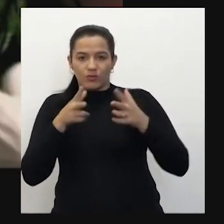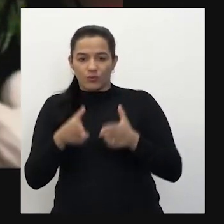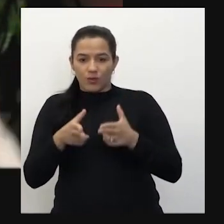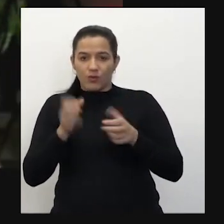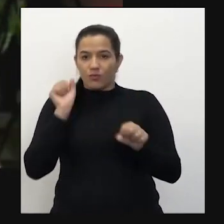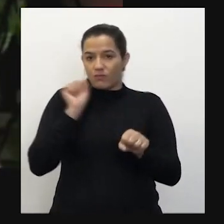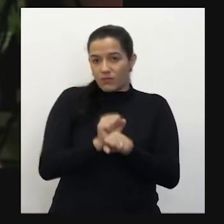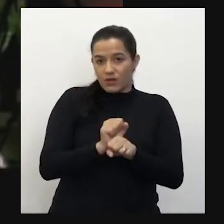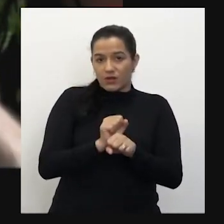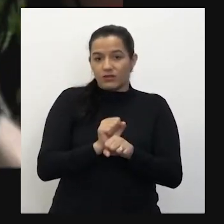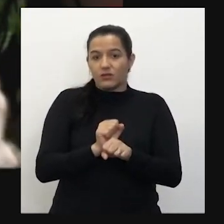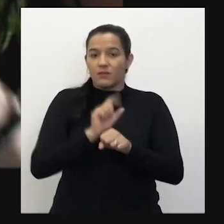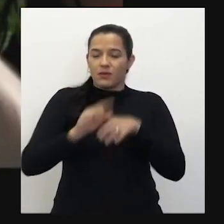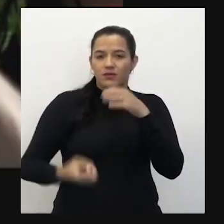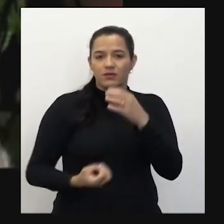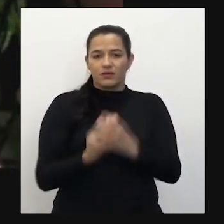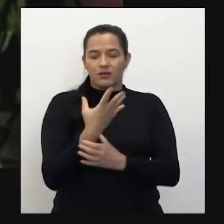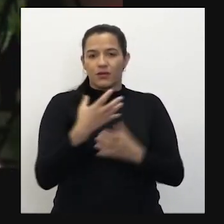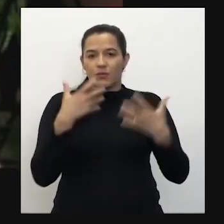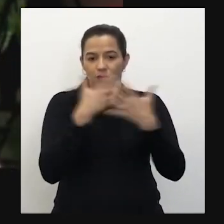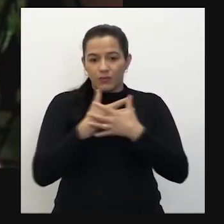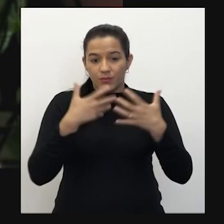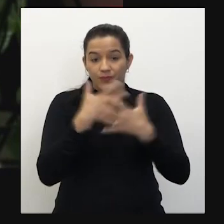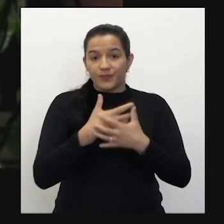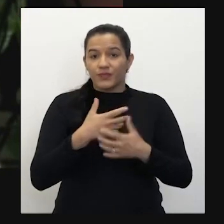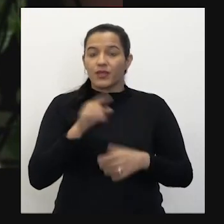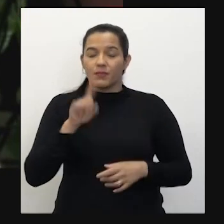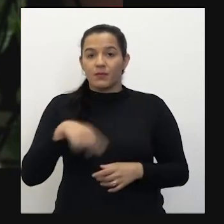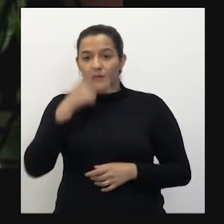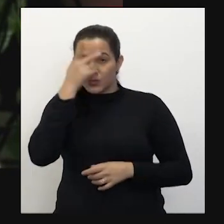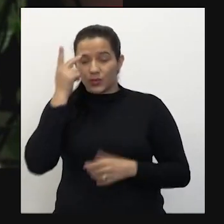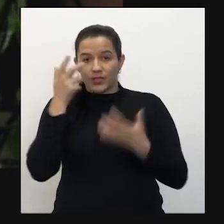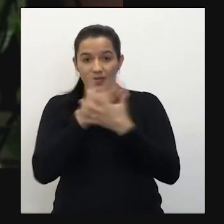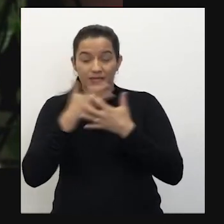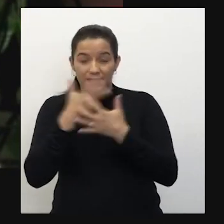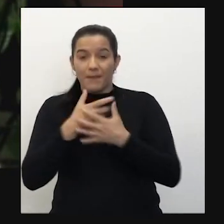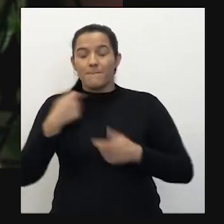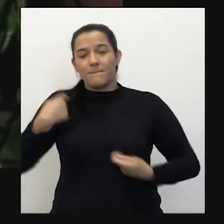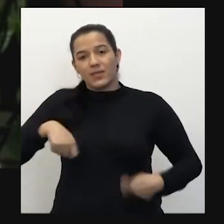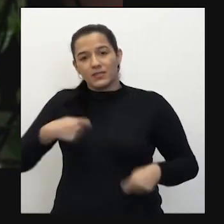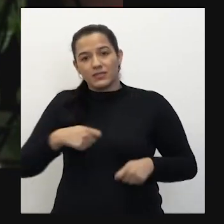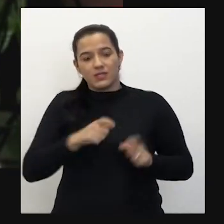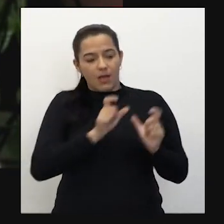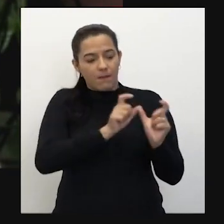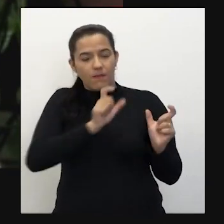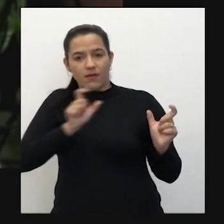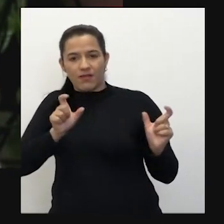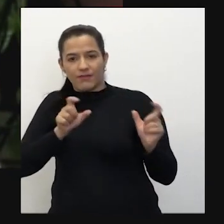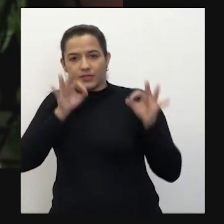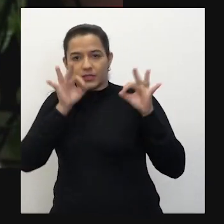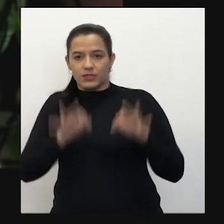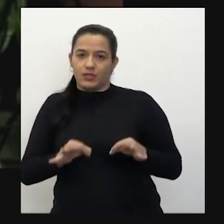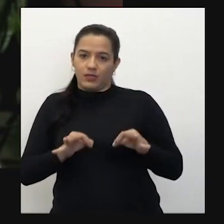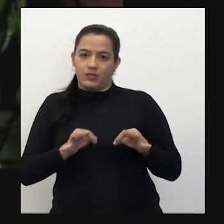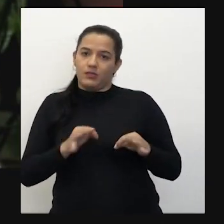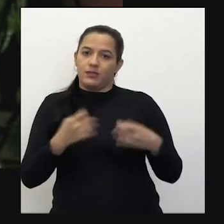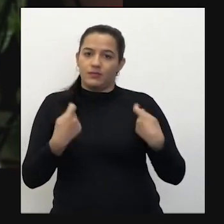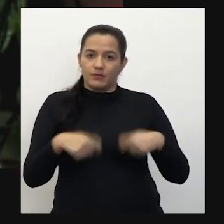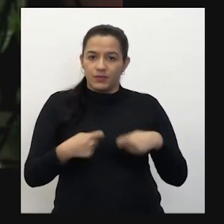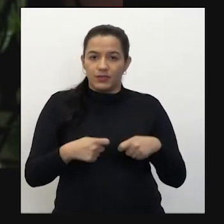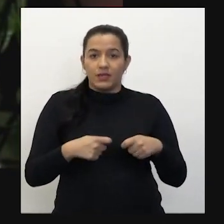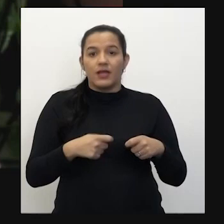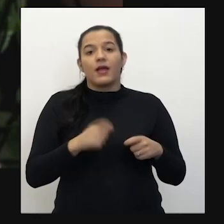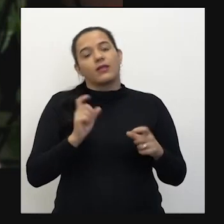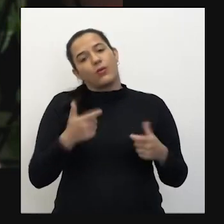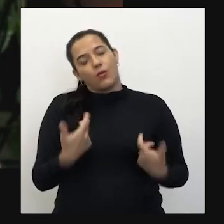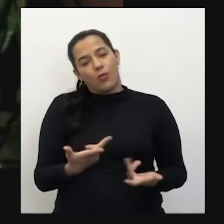efeito estético. A rima para o cantador tem que ser exata. Agora, o repente, ele se caracteriza muito por ser um verso rimado,